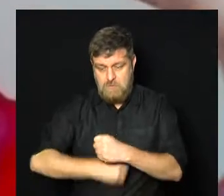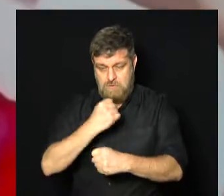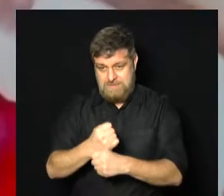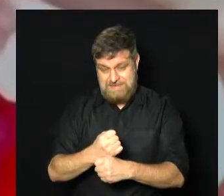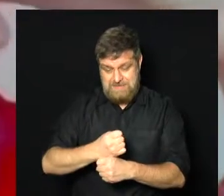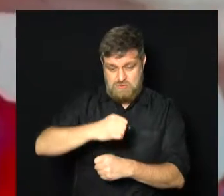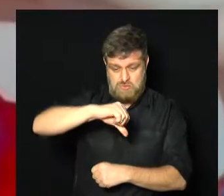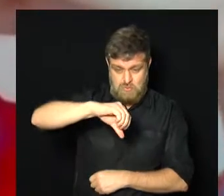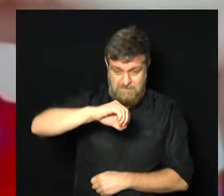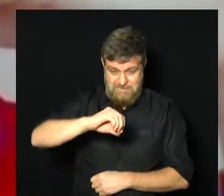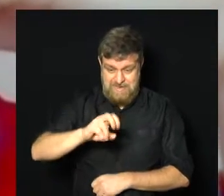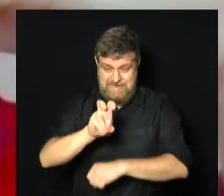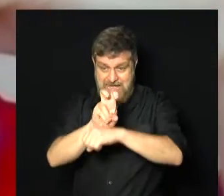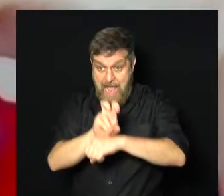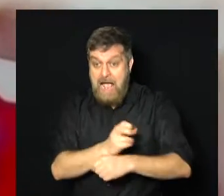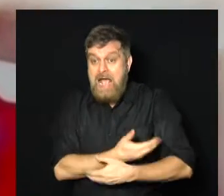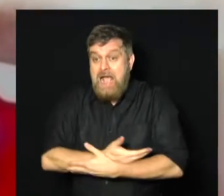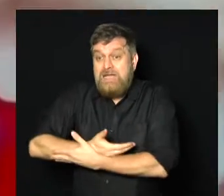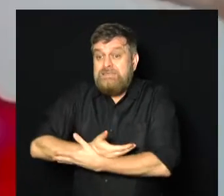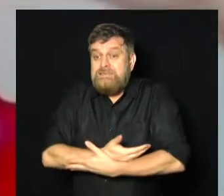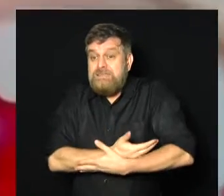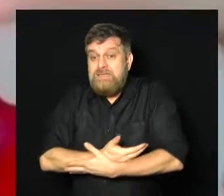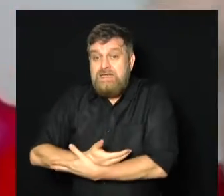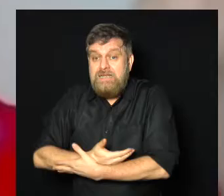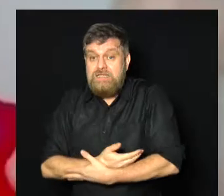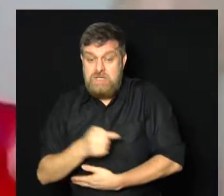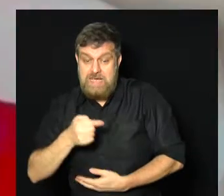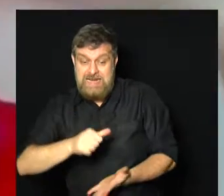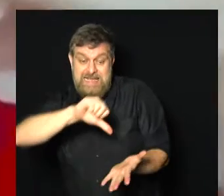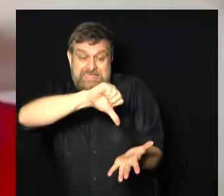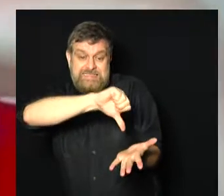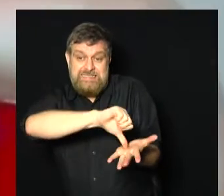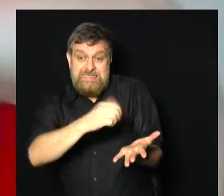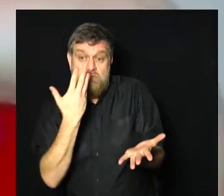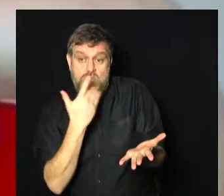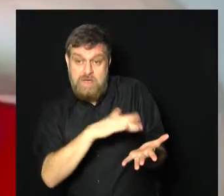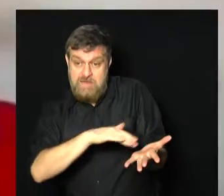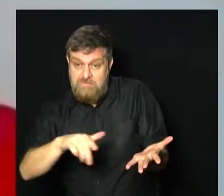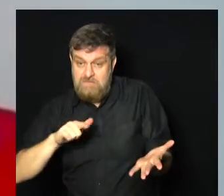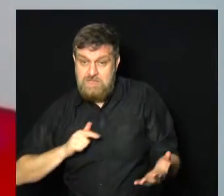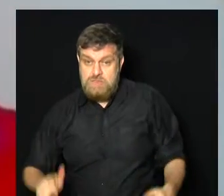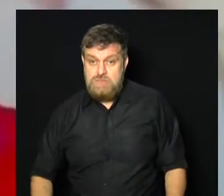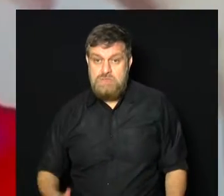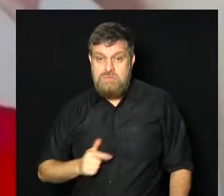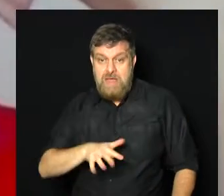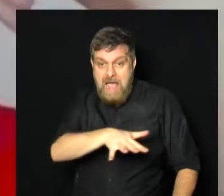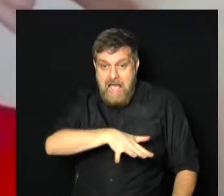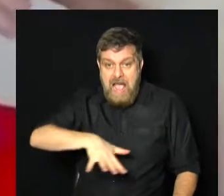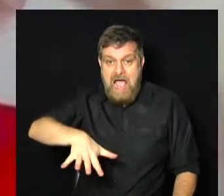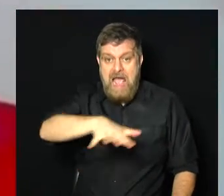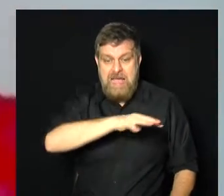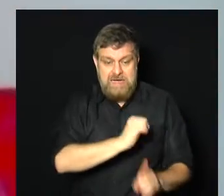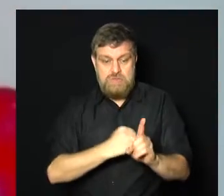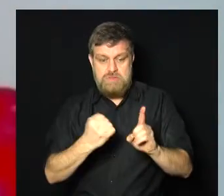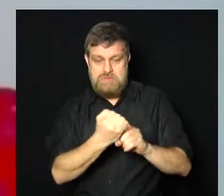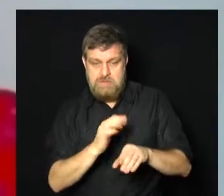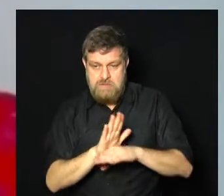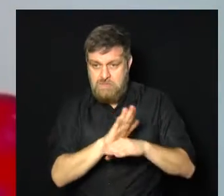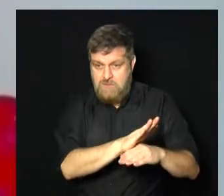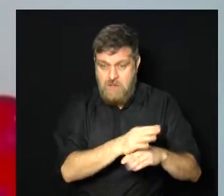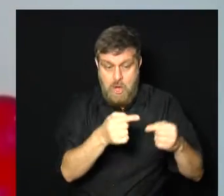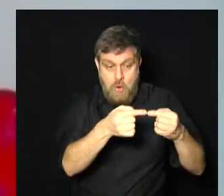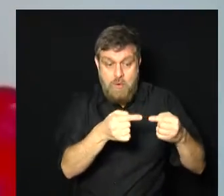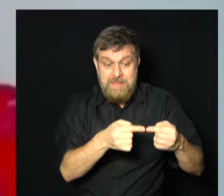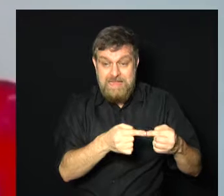as creches, elas eram os centros infantis da divisão do menor do Departamento de Promoção Social, ligada à Secretaria de